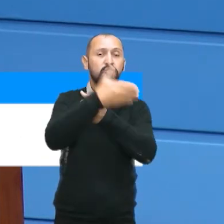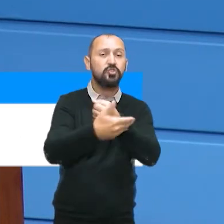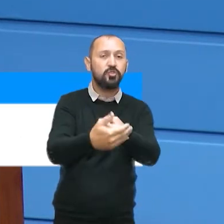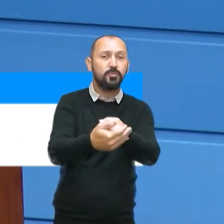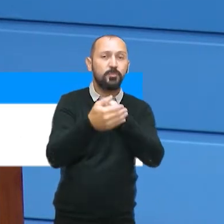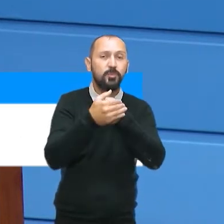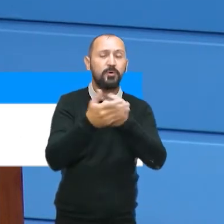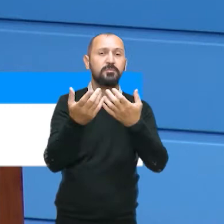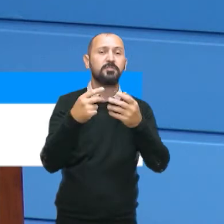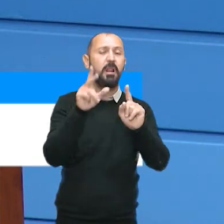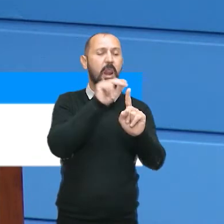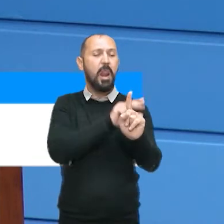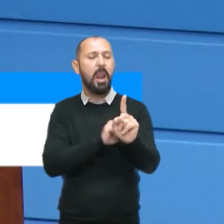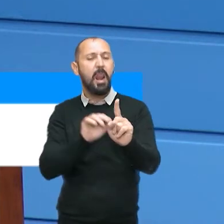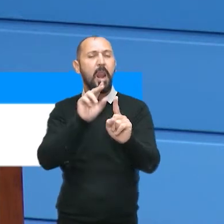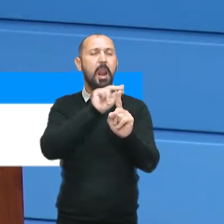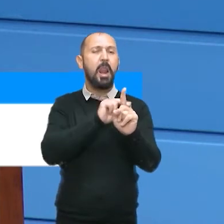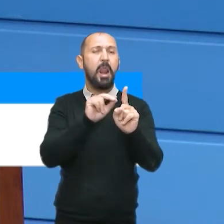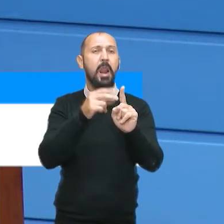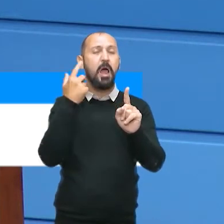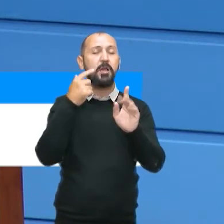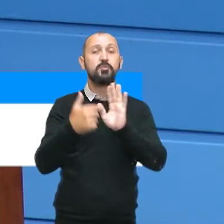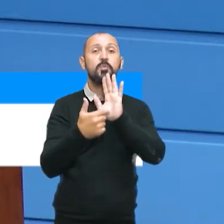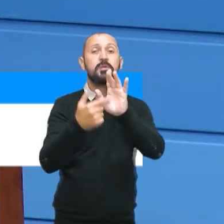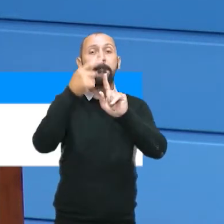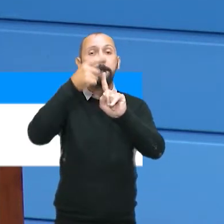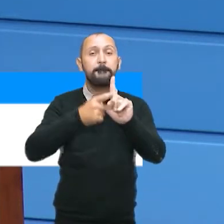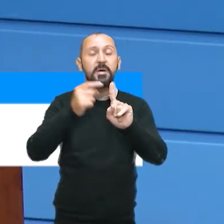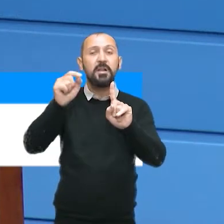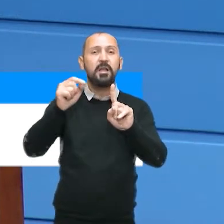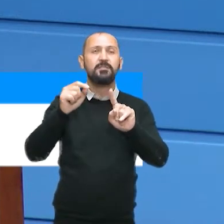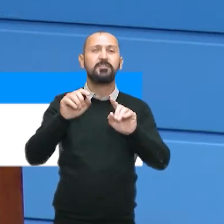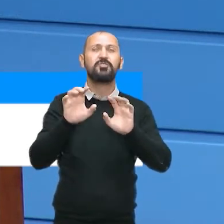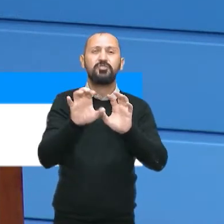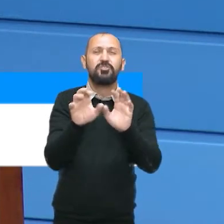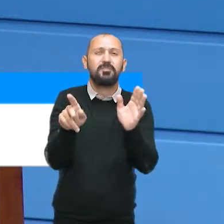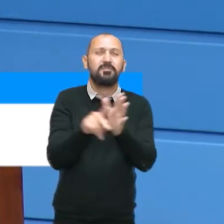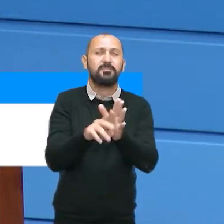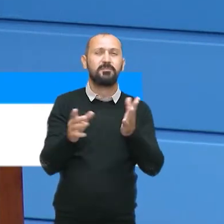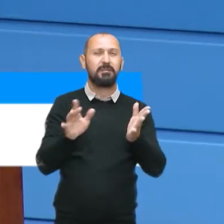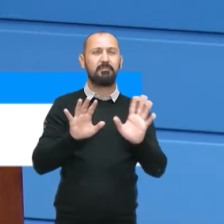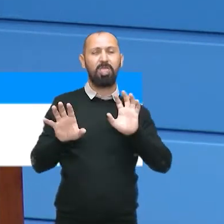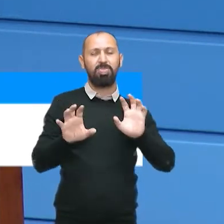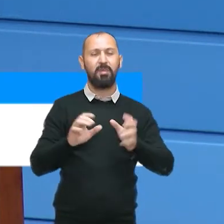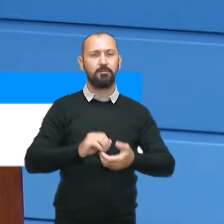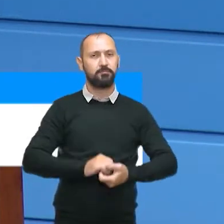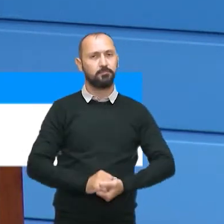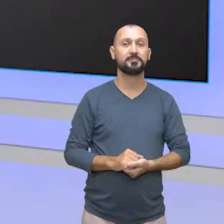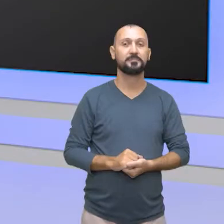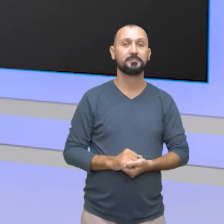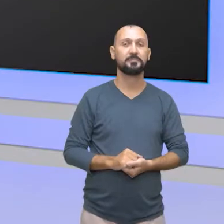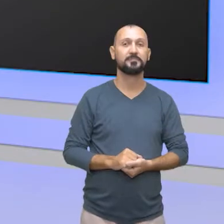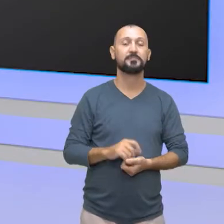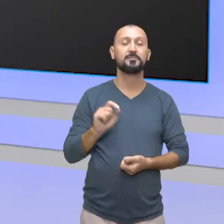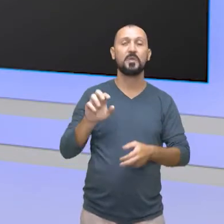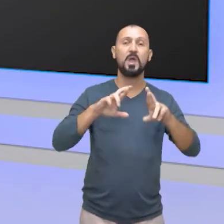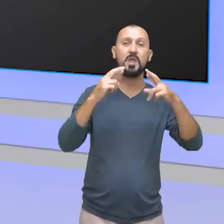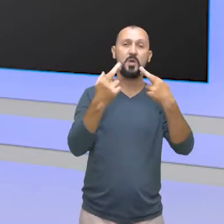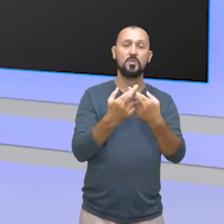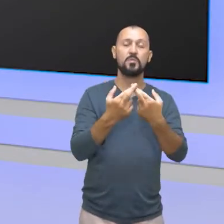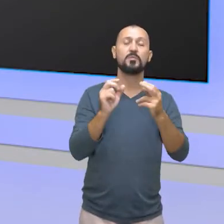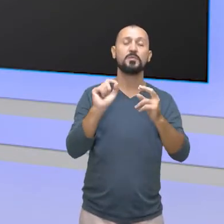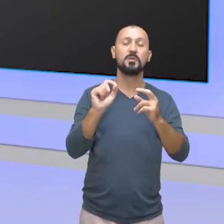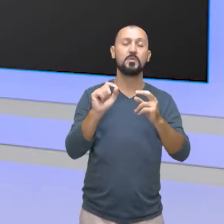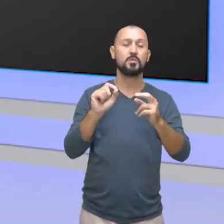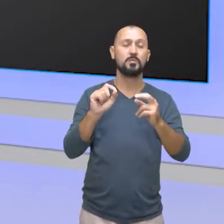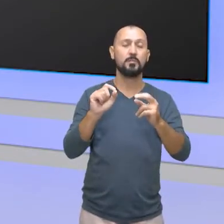o ambiente escolar de erotização, de pornografia e de atos libidinosos. Durante a sessão